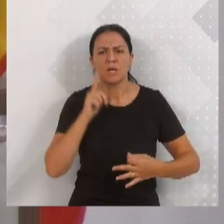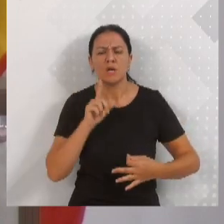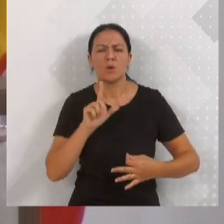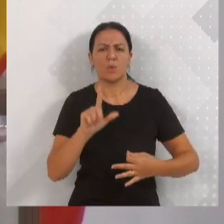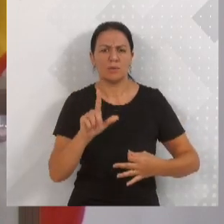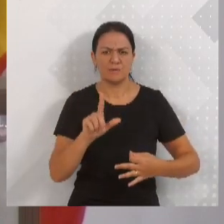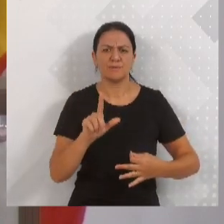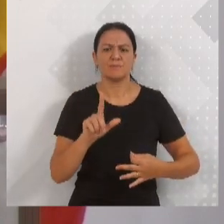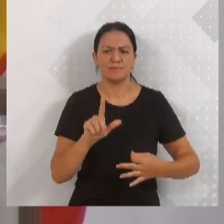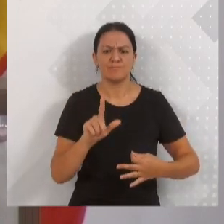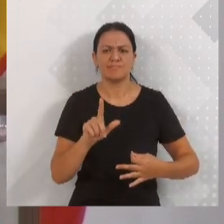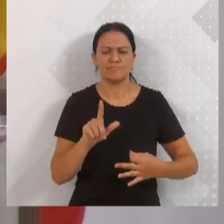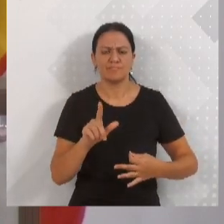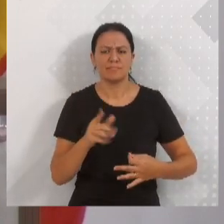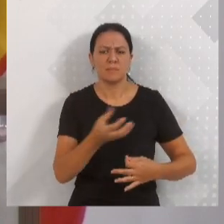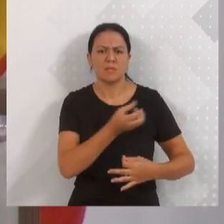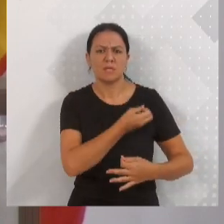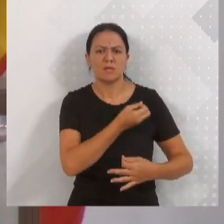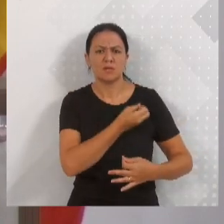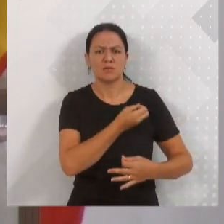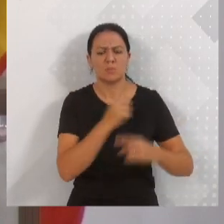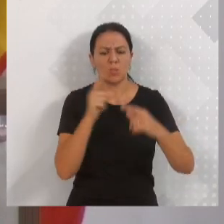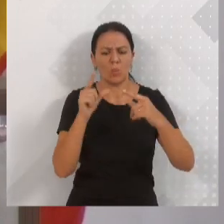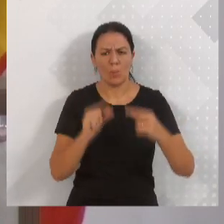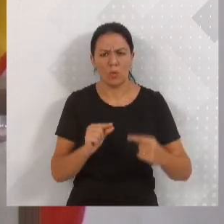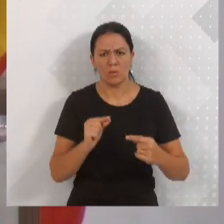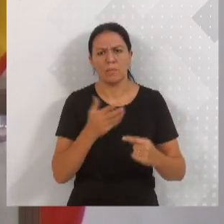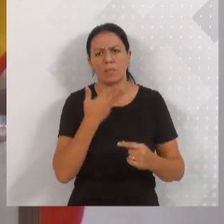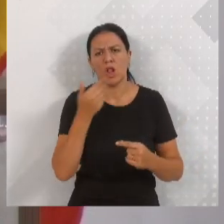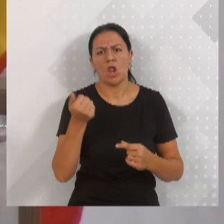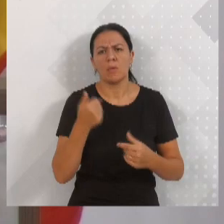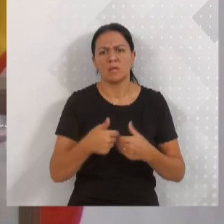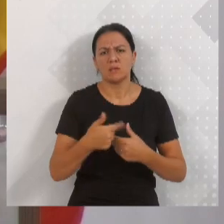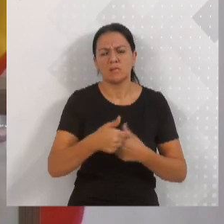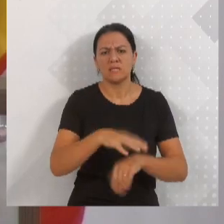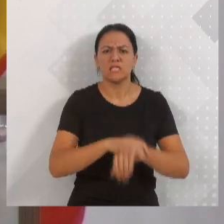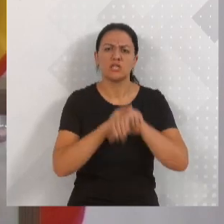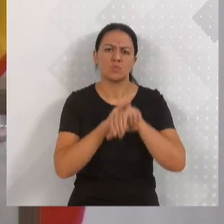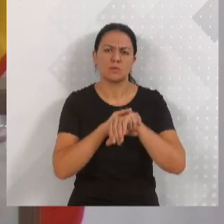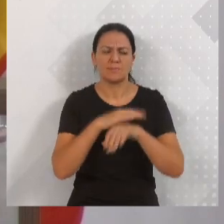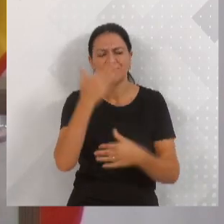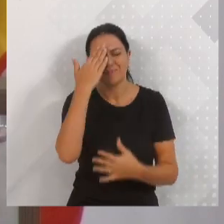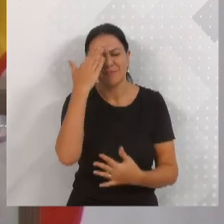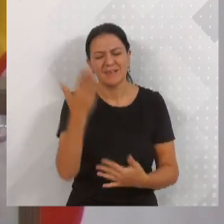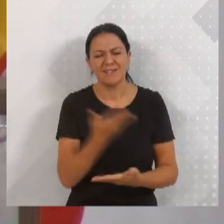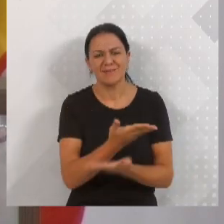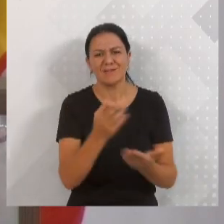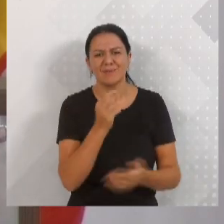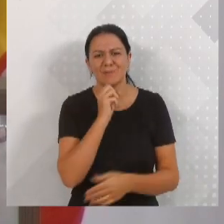eh nesses números que a gente tanto almeja Muito obrigado e um bom dia a todos